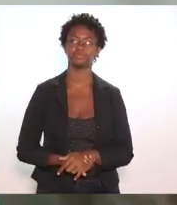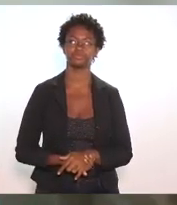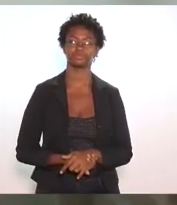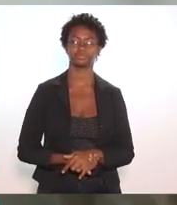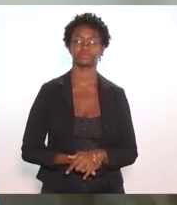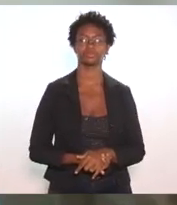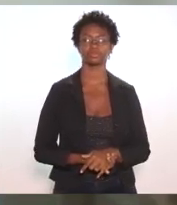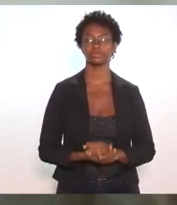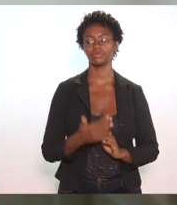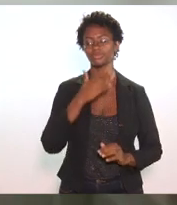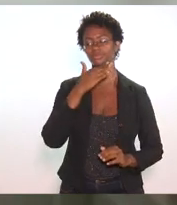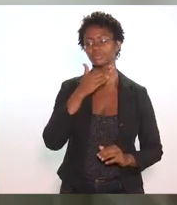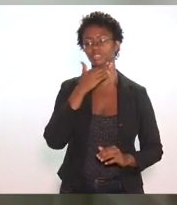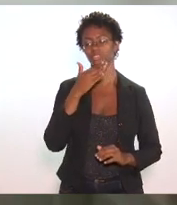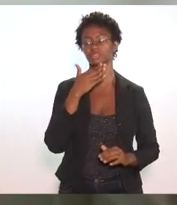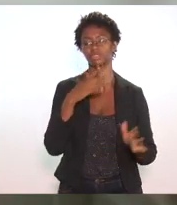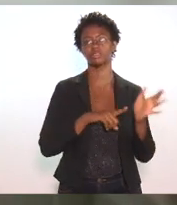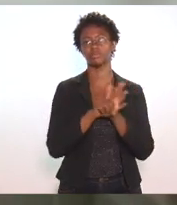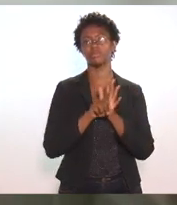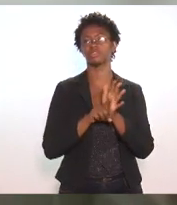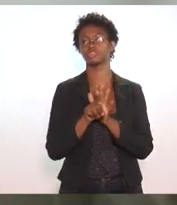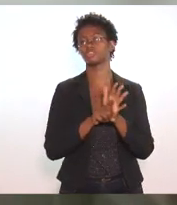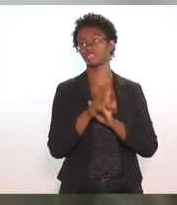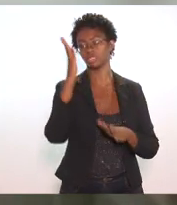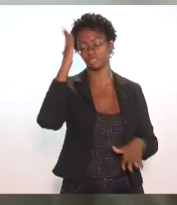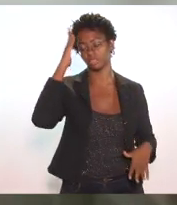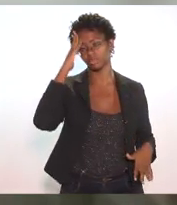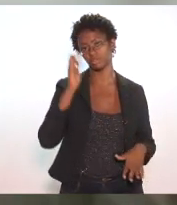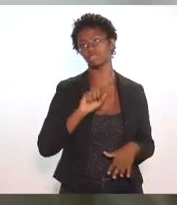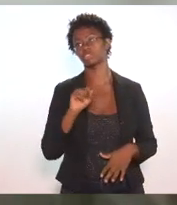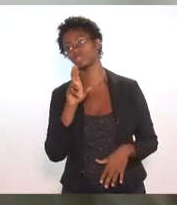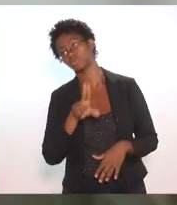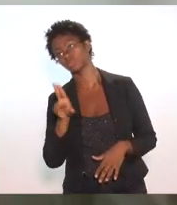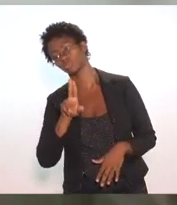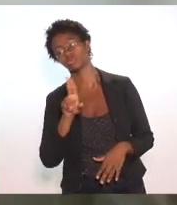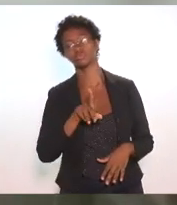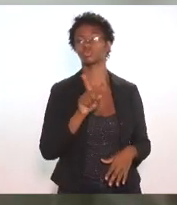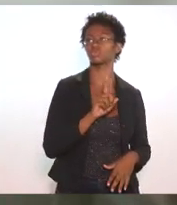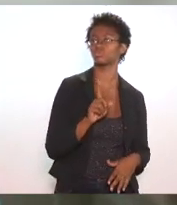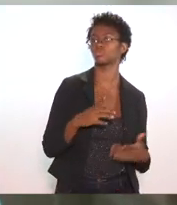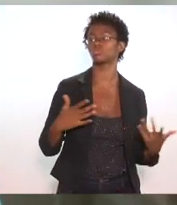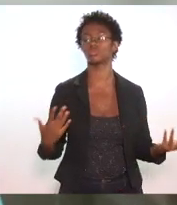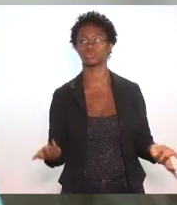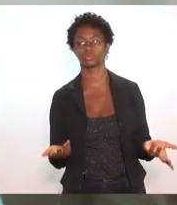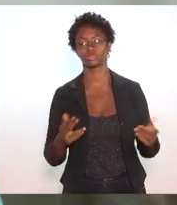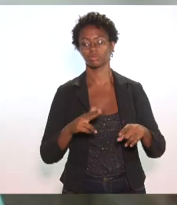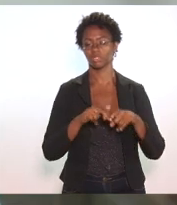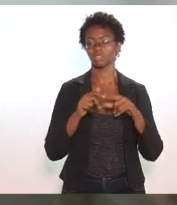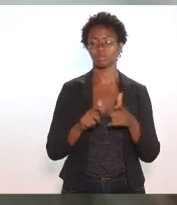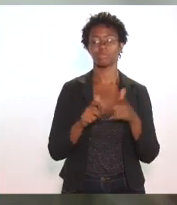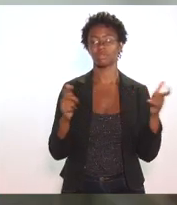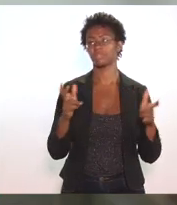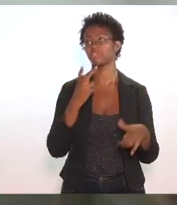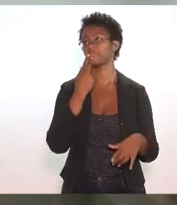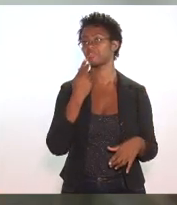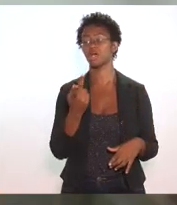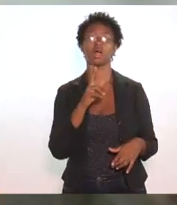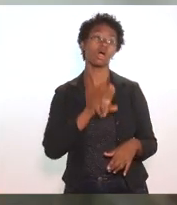não adianta fazer pesquisa para saber se usa-se ou não se usa máscara, porque a grande maioria vai dizer que